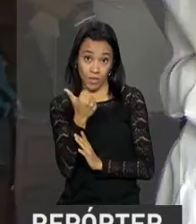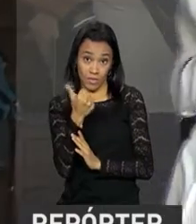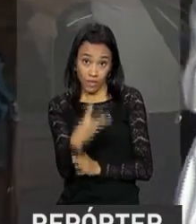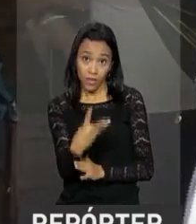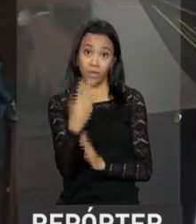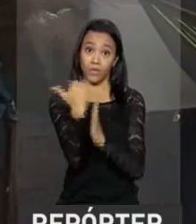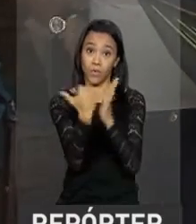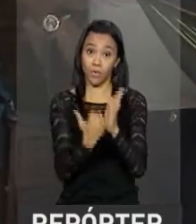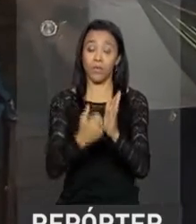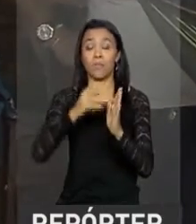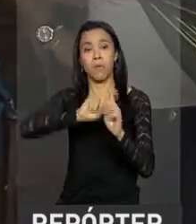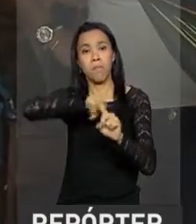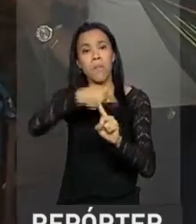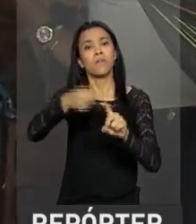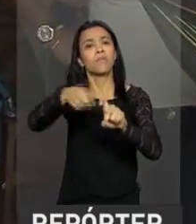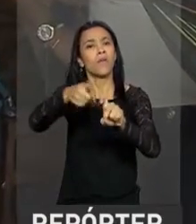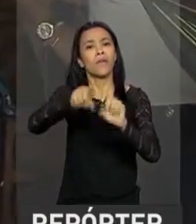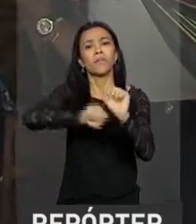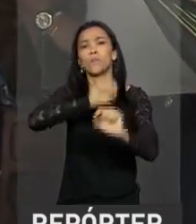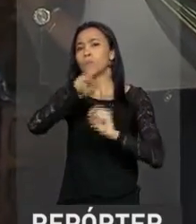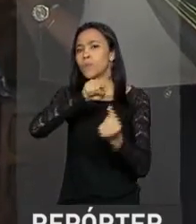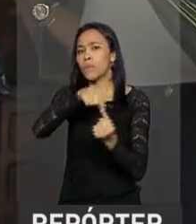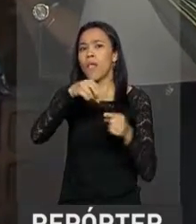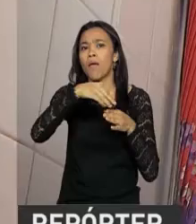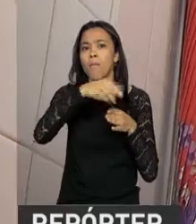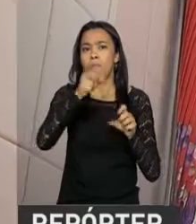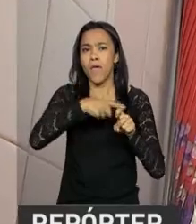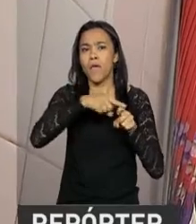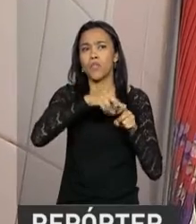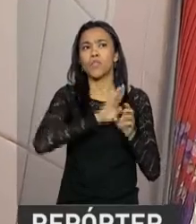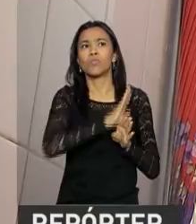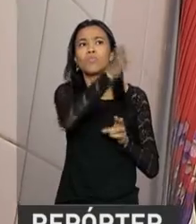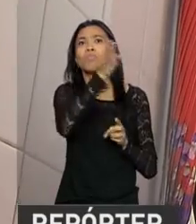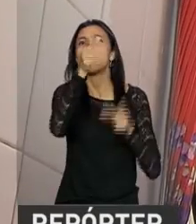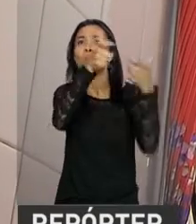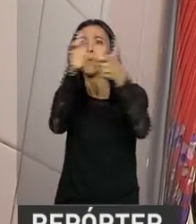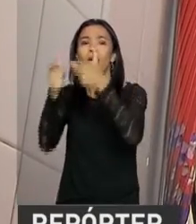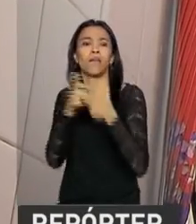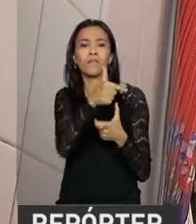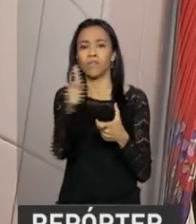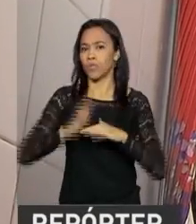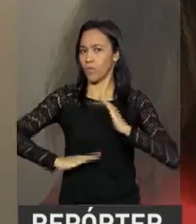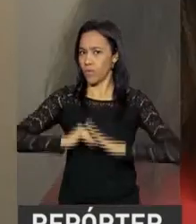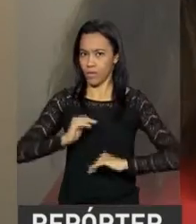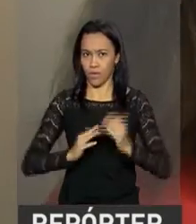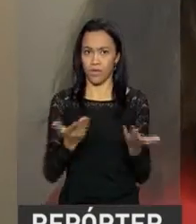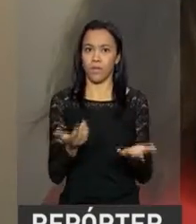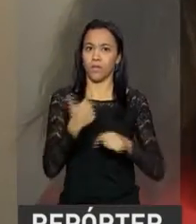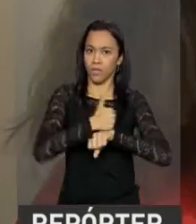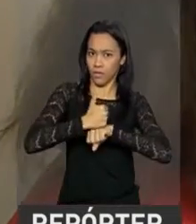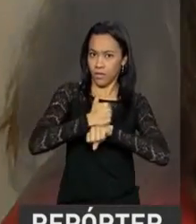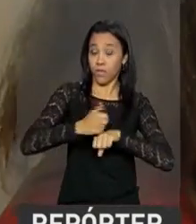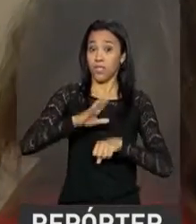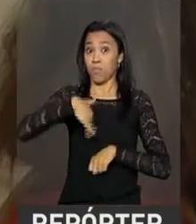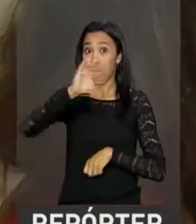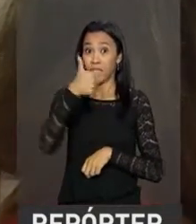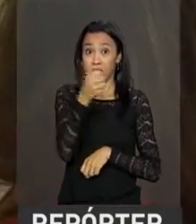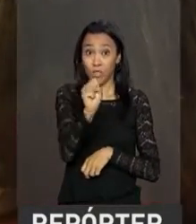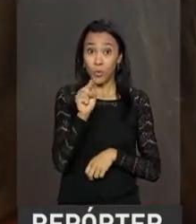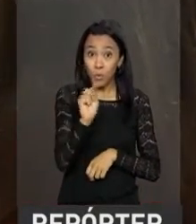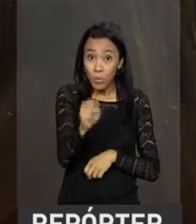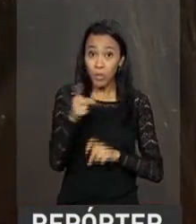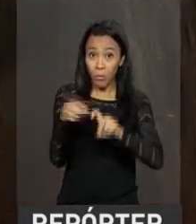assistência na atenção básica levando médicos as regiões com carência de profissionais são mais de 18 mil médicos em